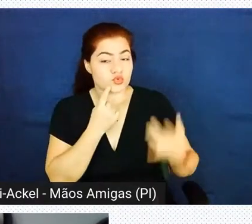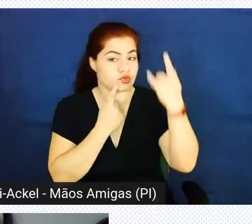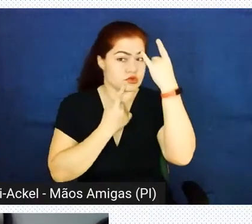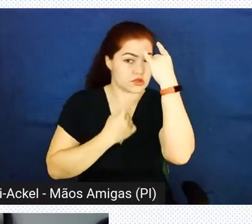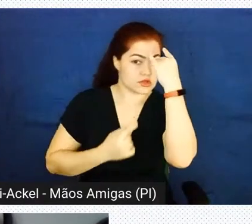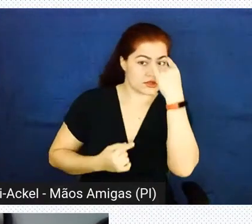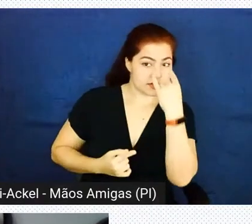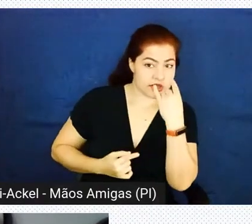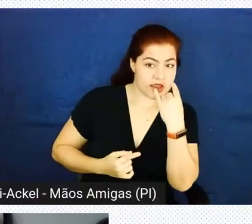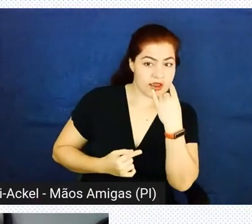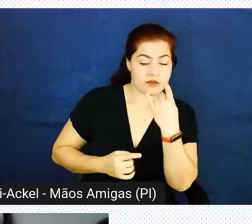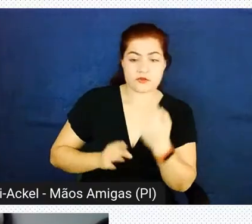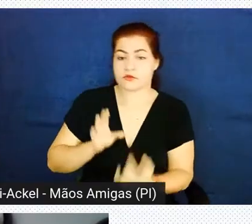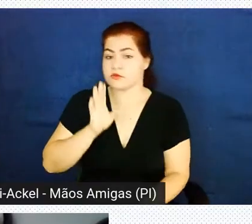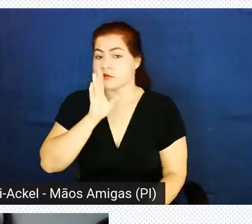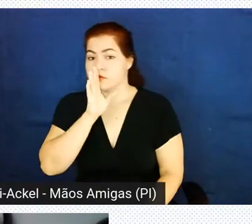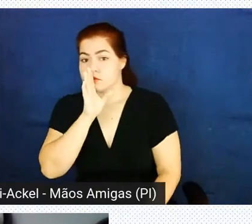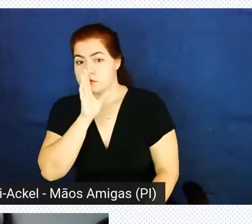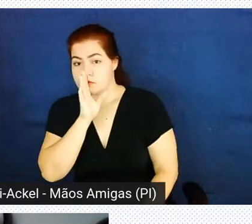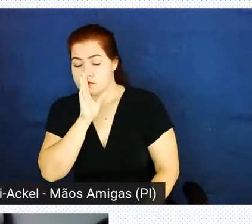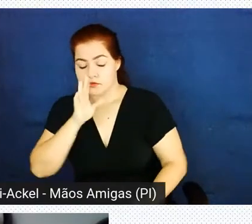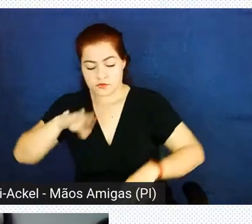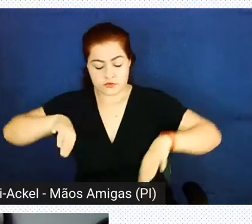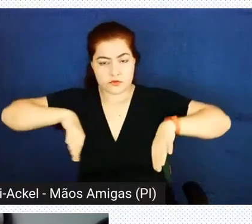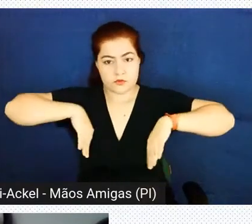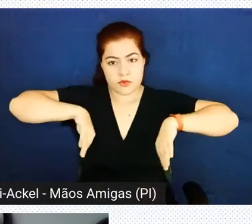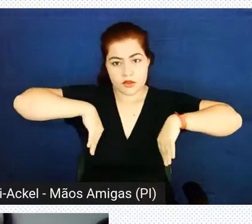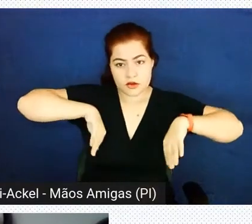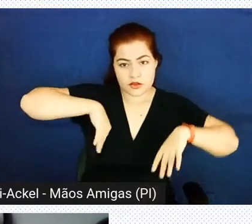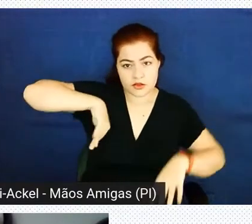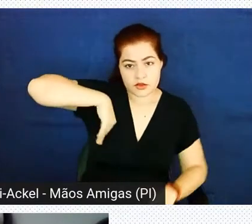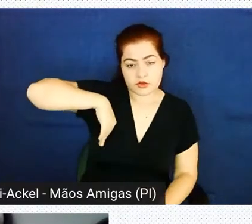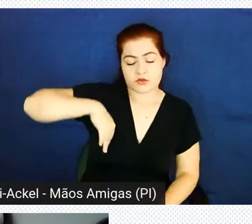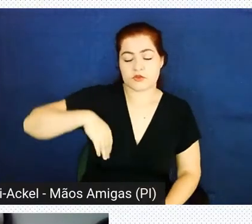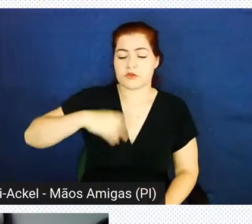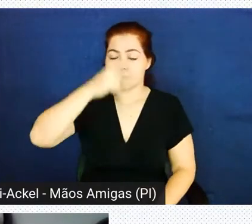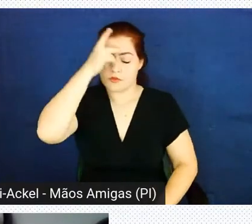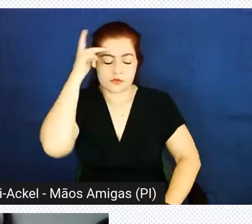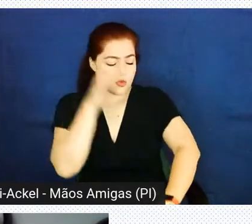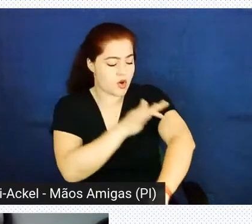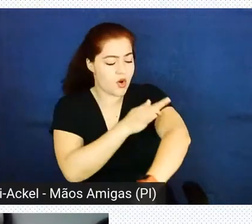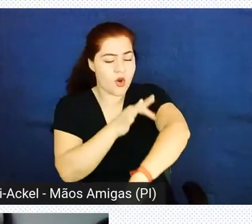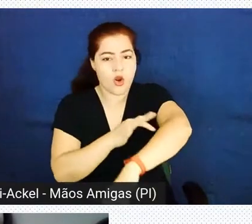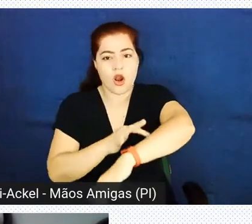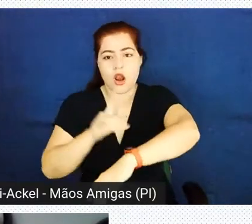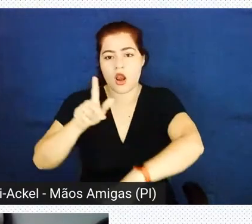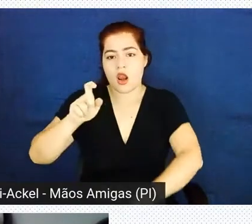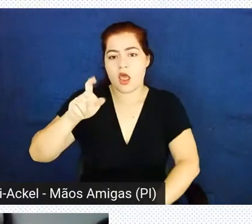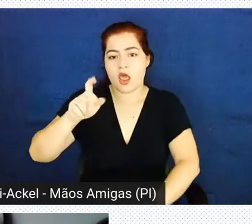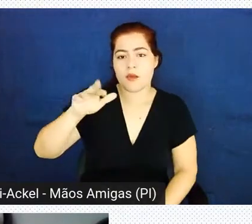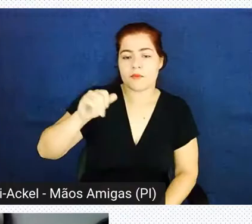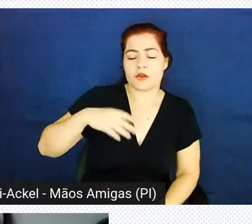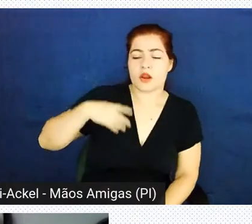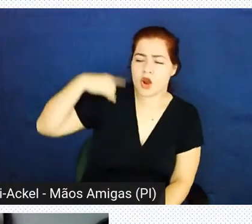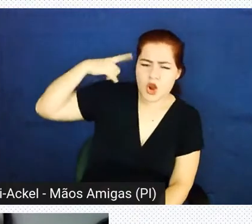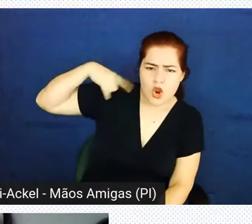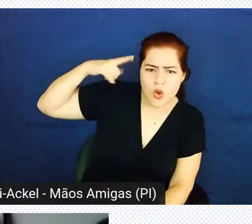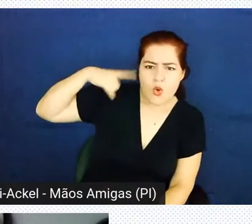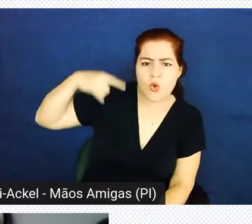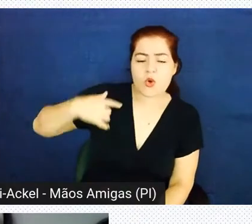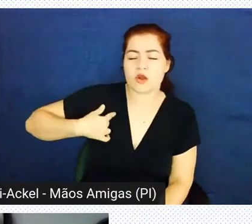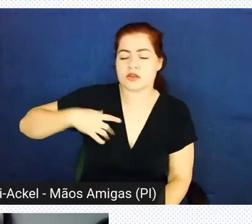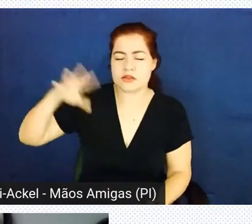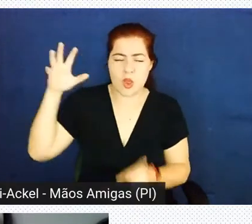cegos, mudos, paralíticos, leprosos, loucos,